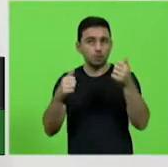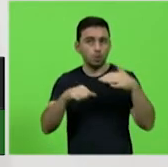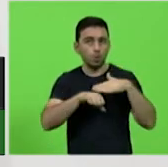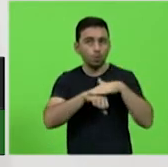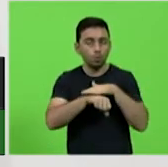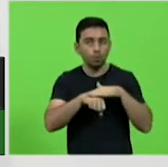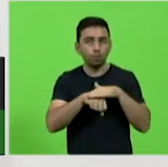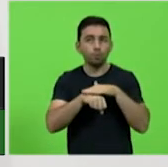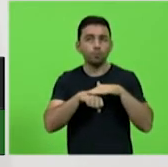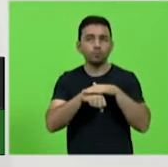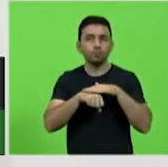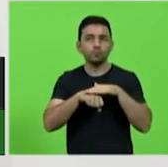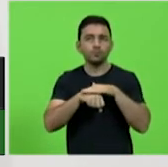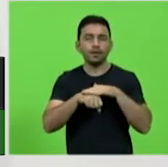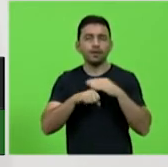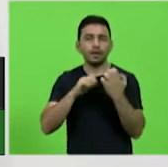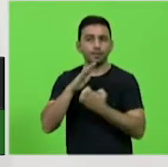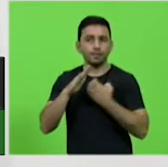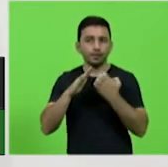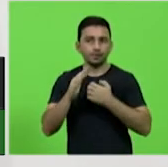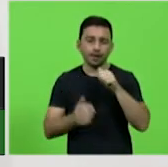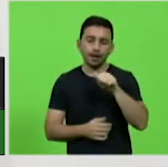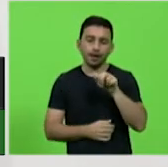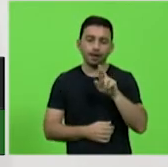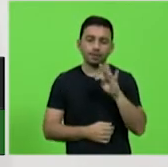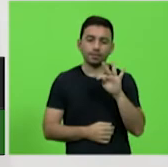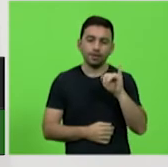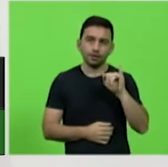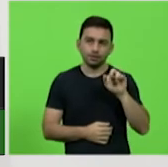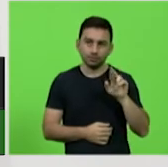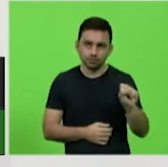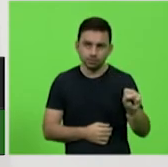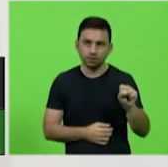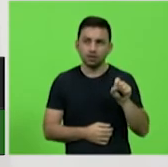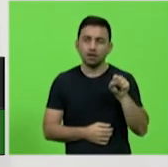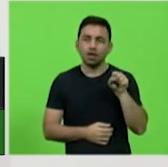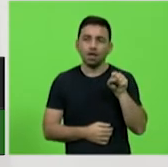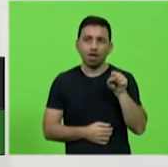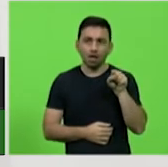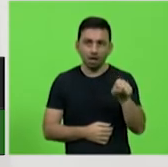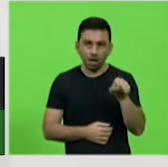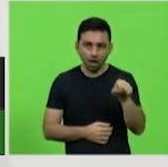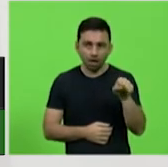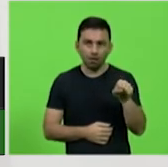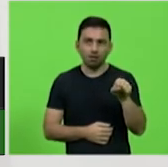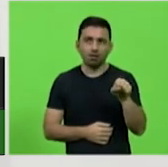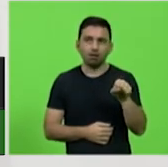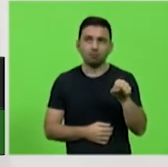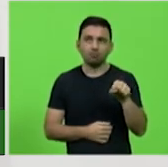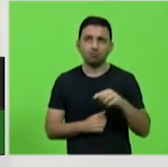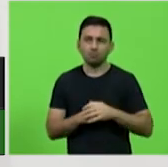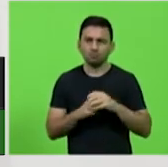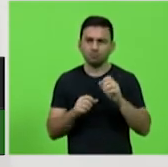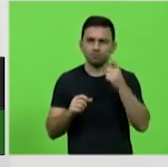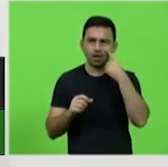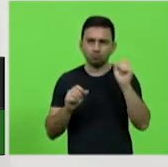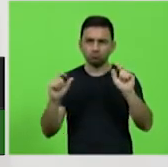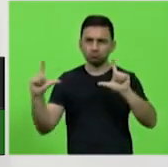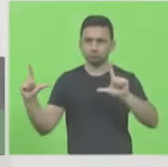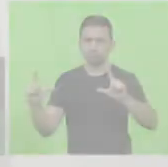conversou com a empresa Arteris Litoral Sul, a concessionária, pode deixar na tela essa